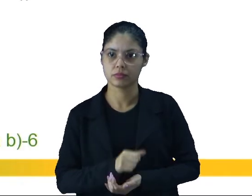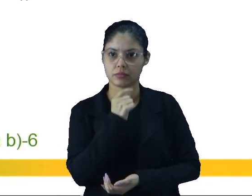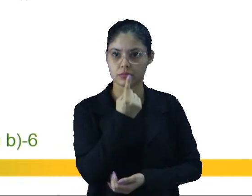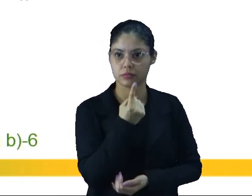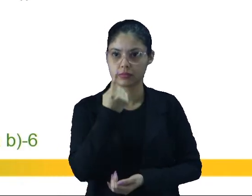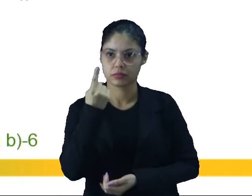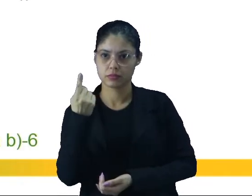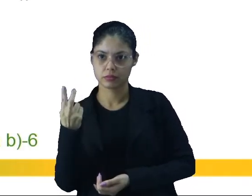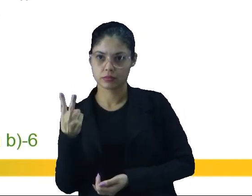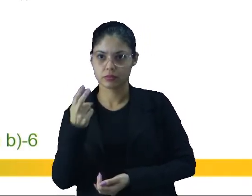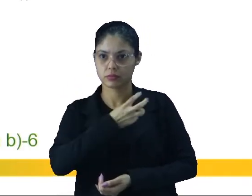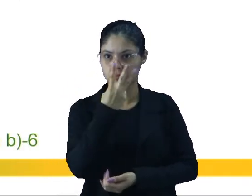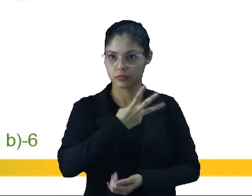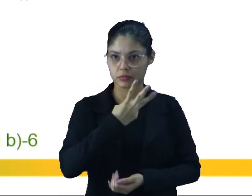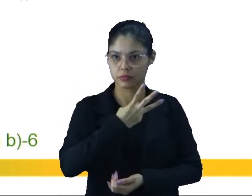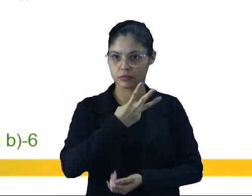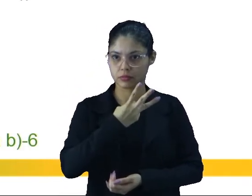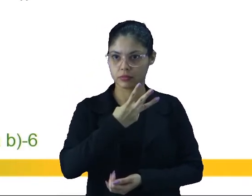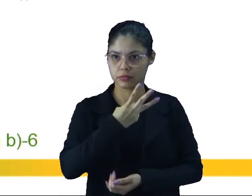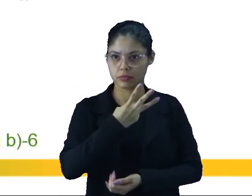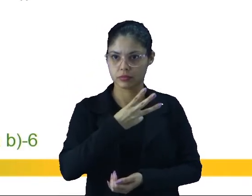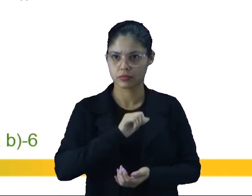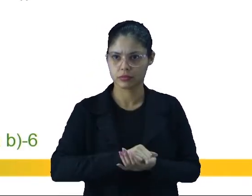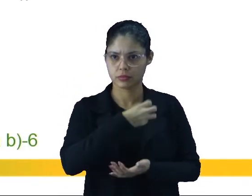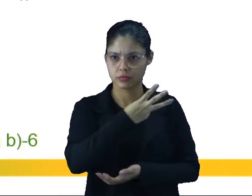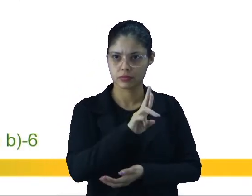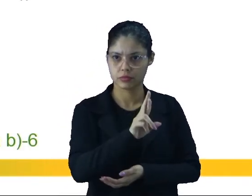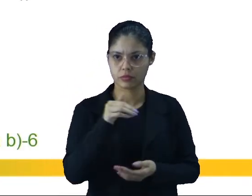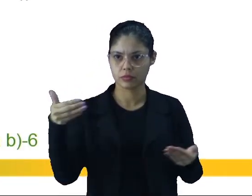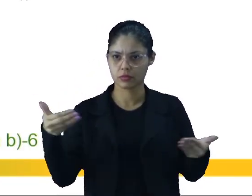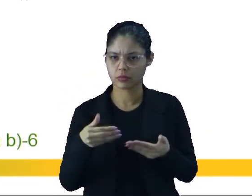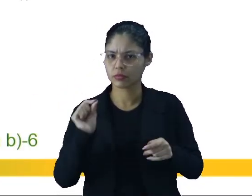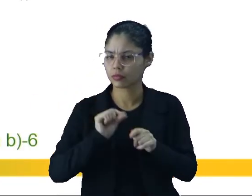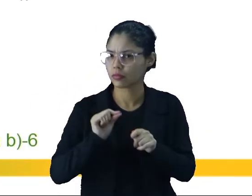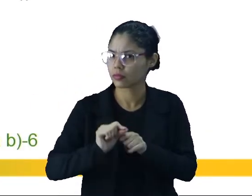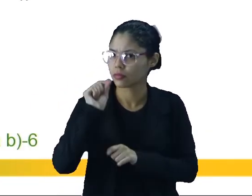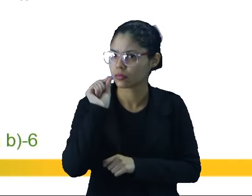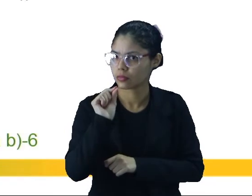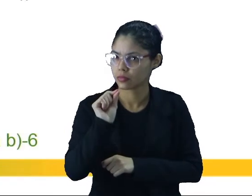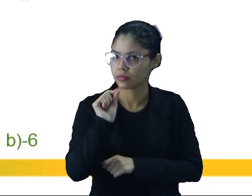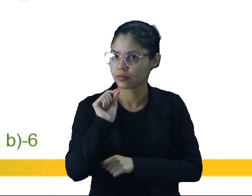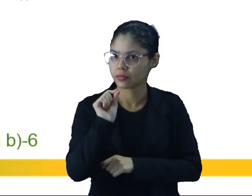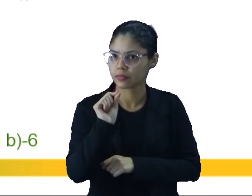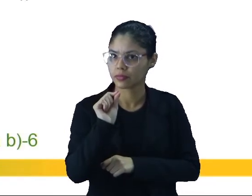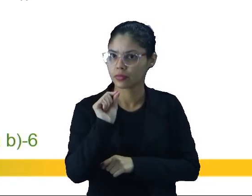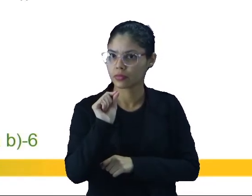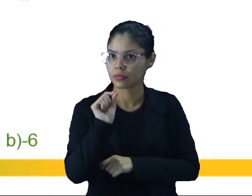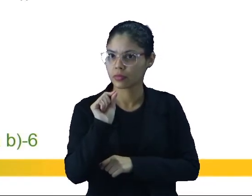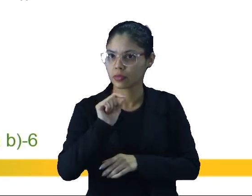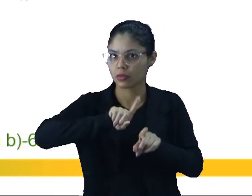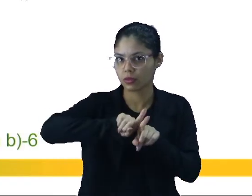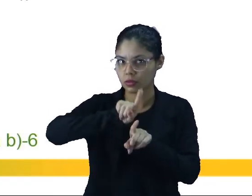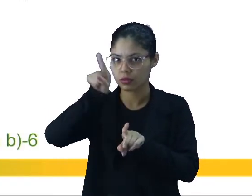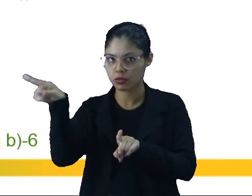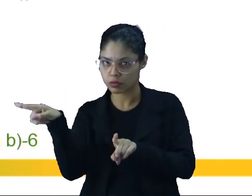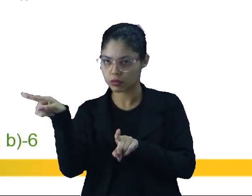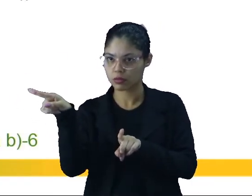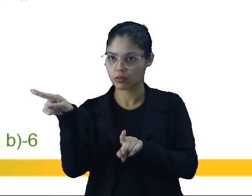1R mais 2R é 3R, tá? O que eu vou fazer agora aqui? Eu vou pegar o 3R e jogar para